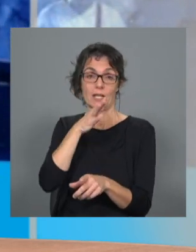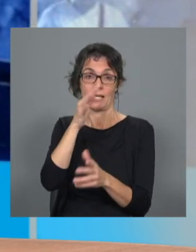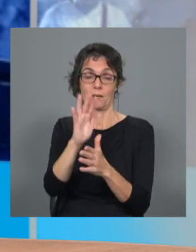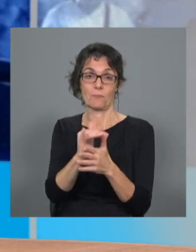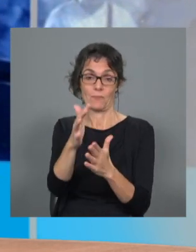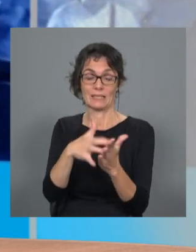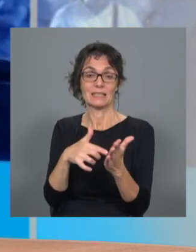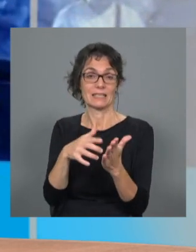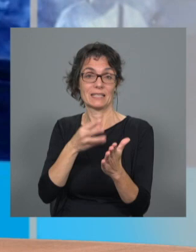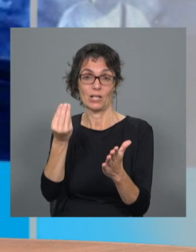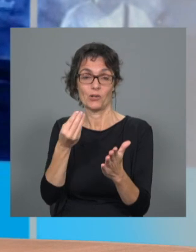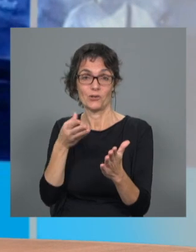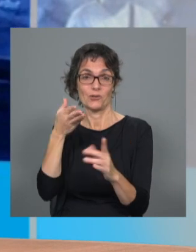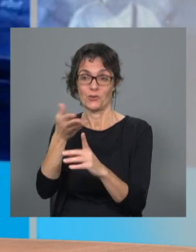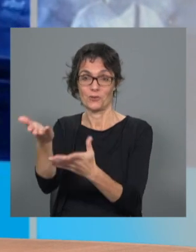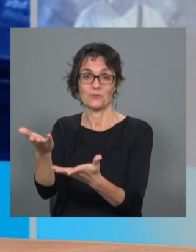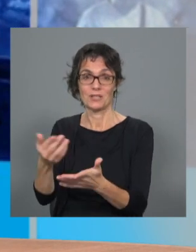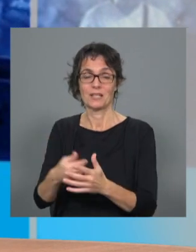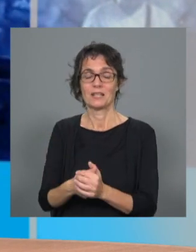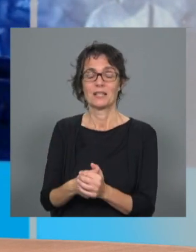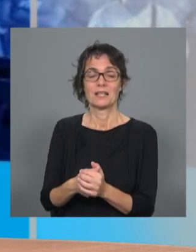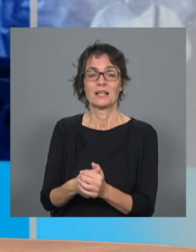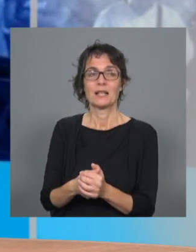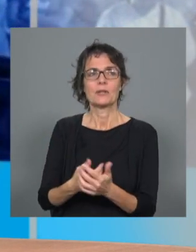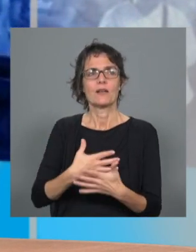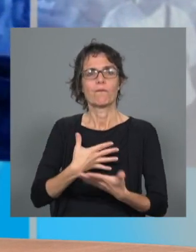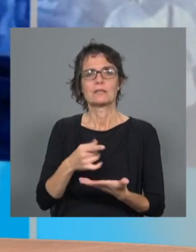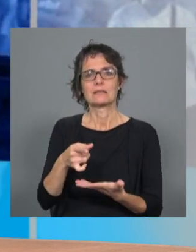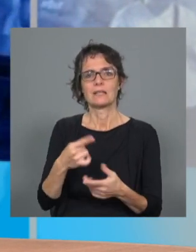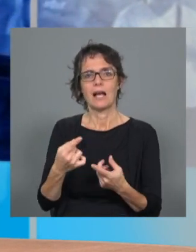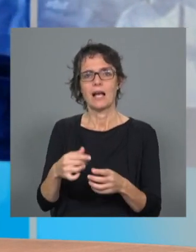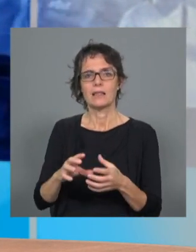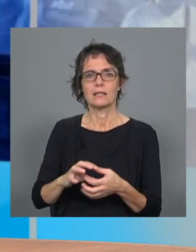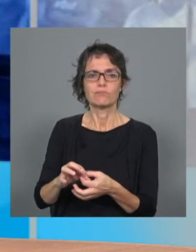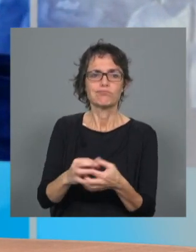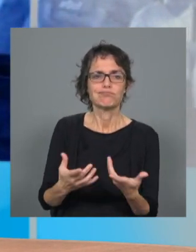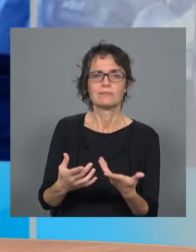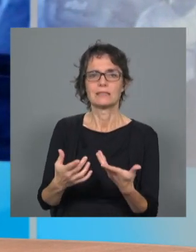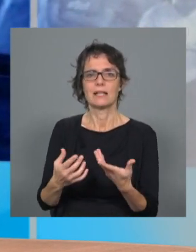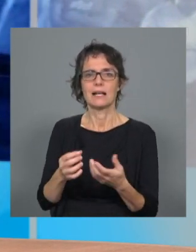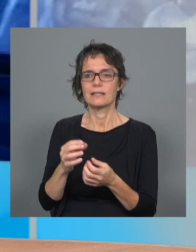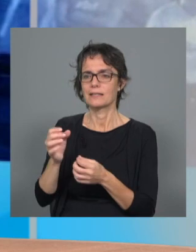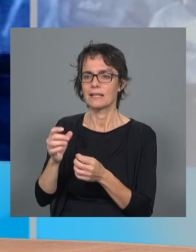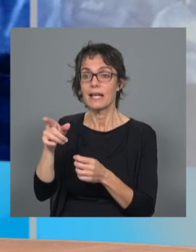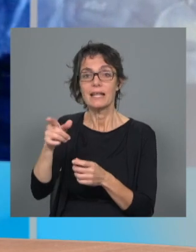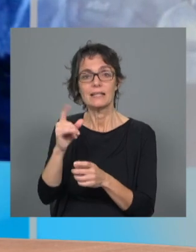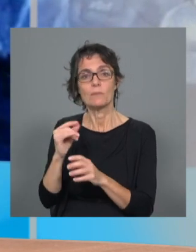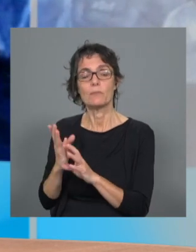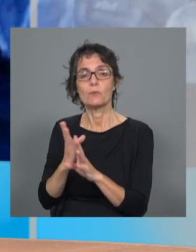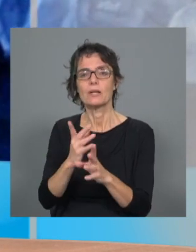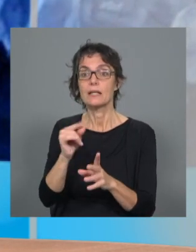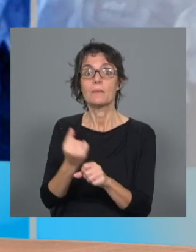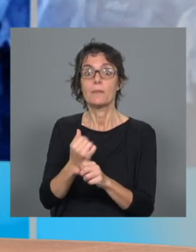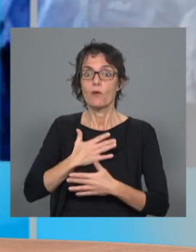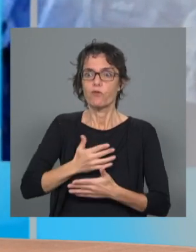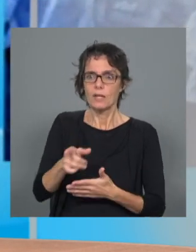dedicou aos jovens, nesta vontade de também quererem colaborar e de quererem contribuir, não só como peregrinos, mas também como